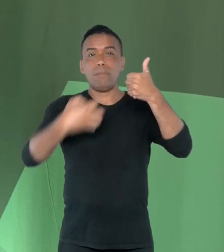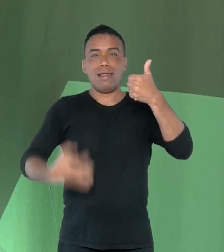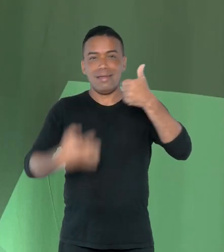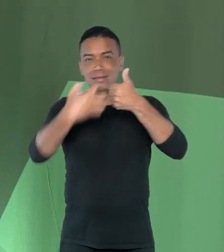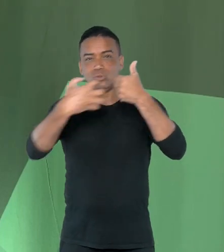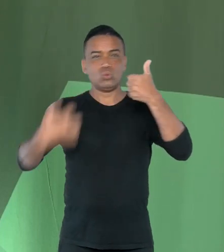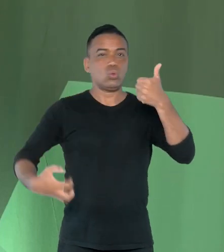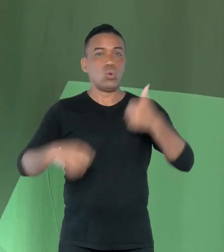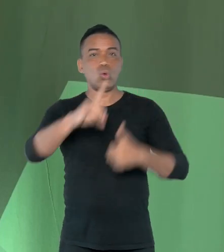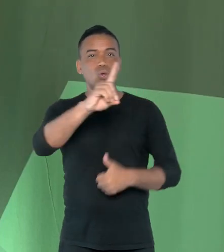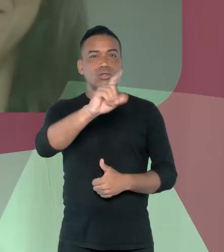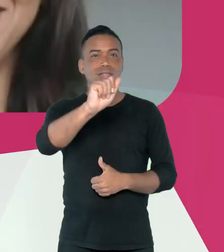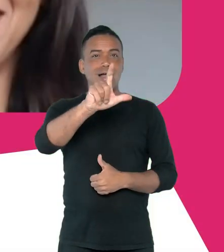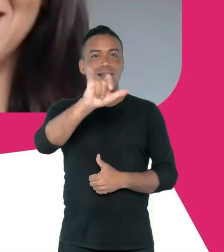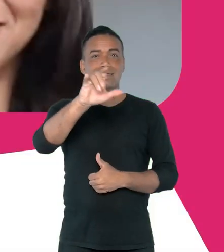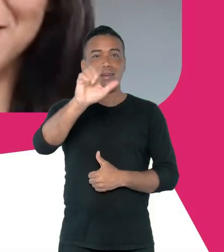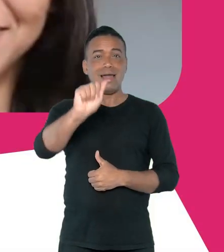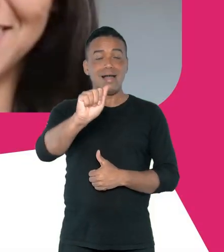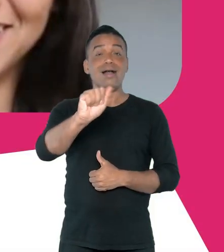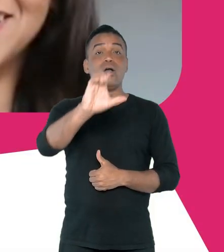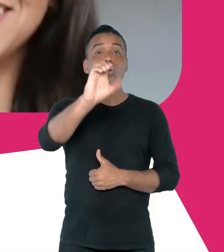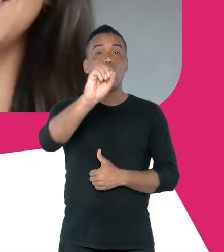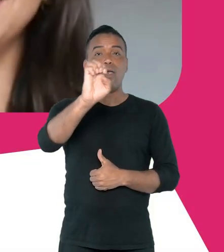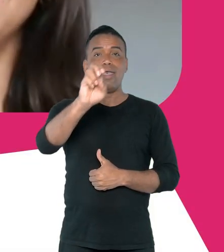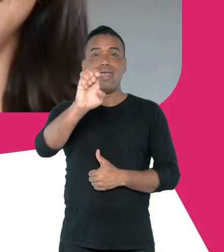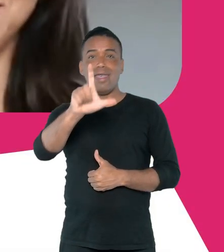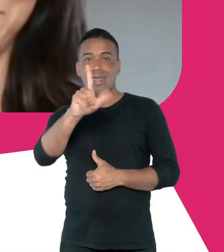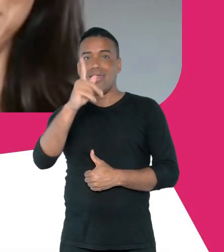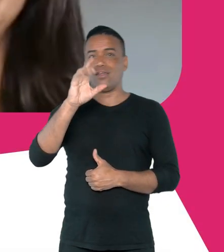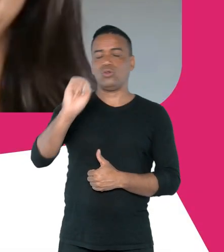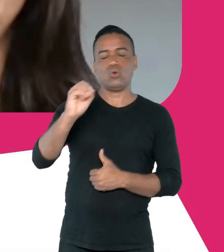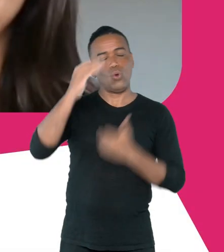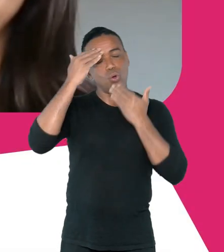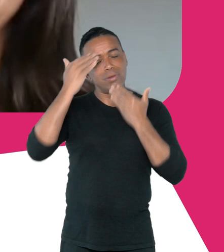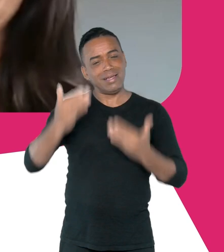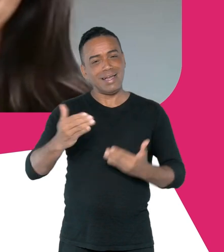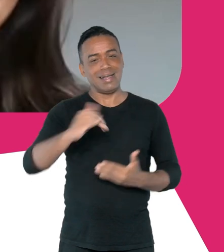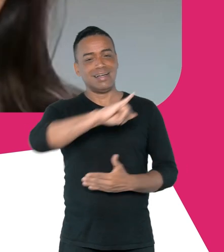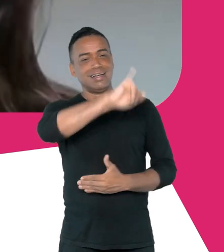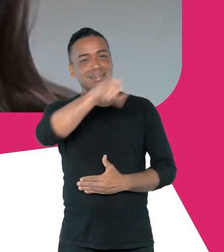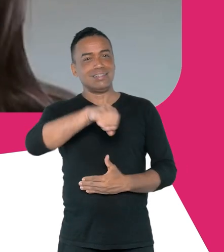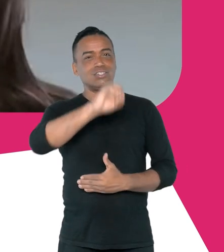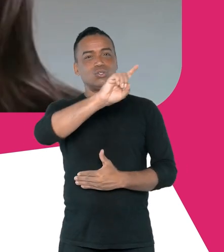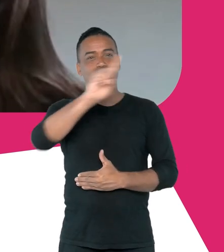Bem-vinda, Dalila. Obrigada, Josane. Agradeço a oportunidade.